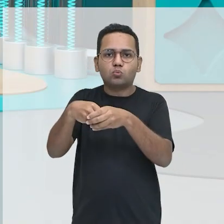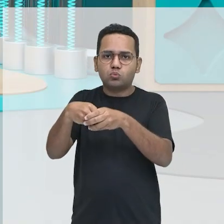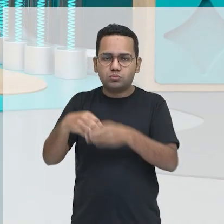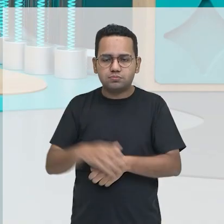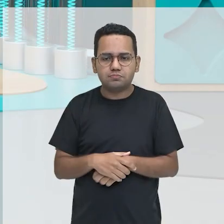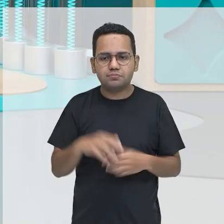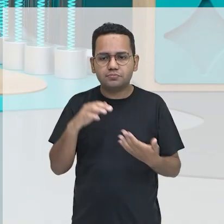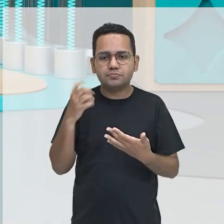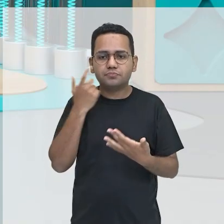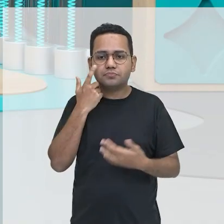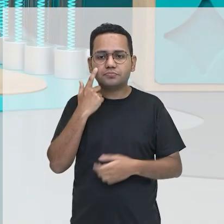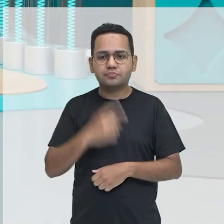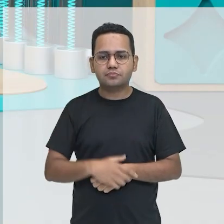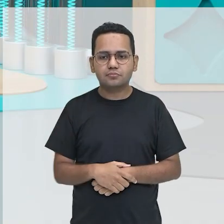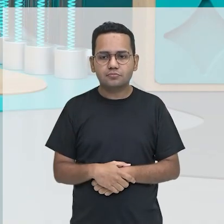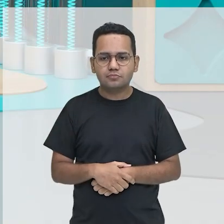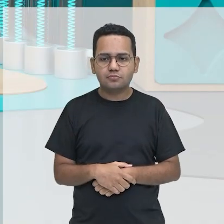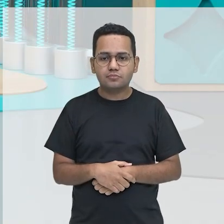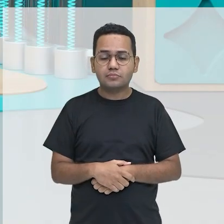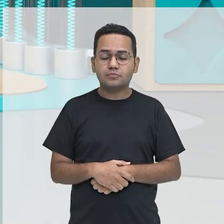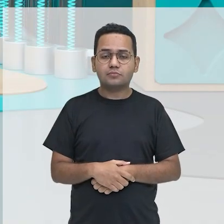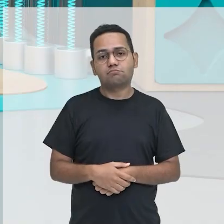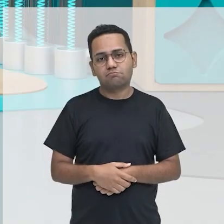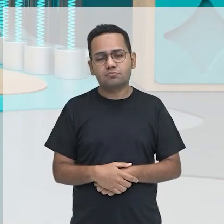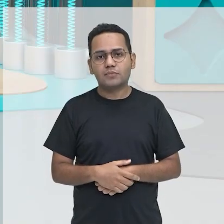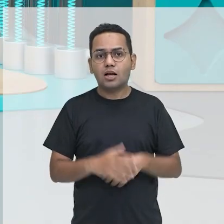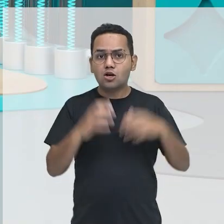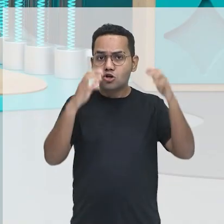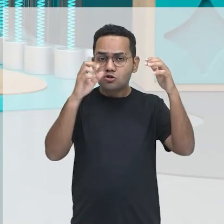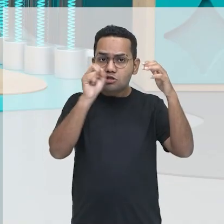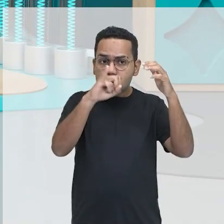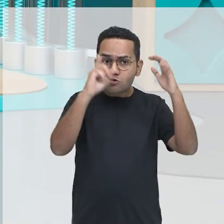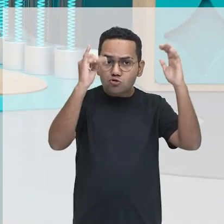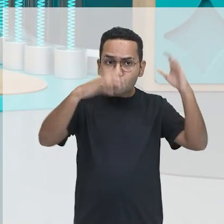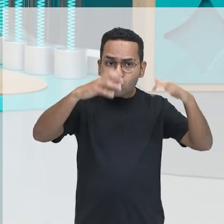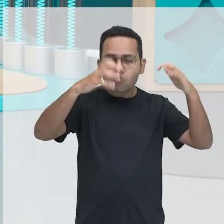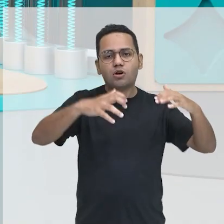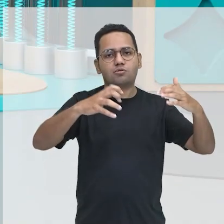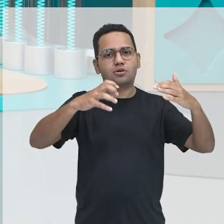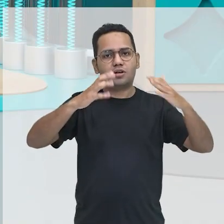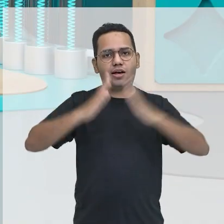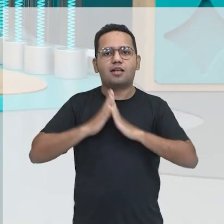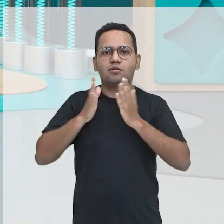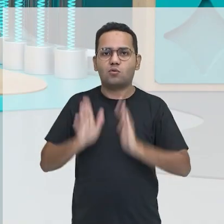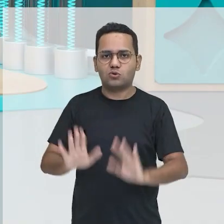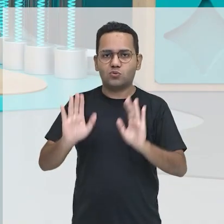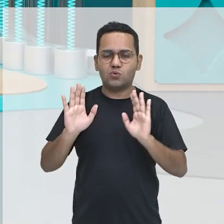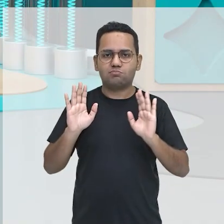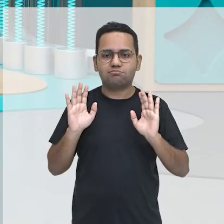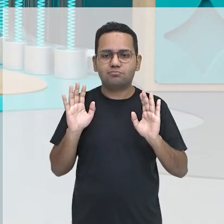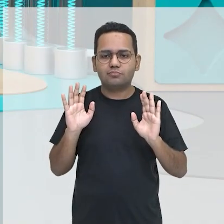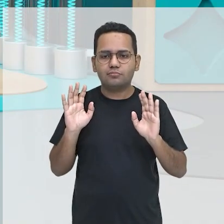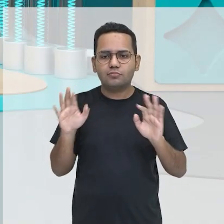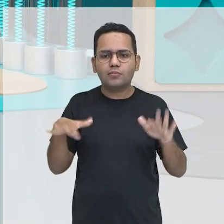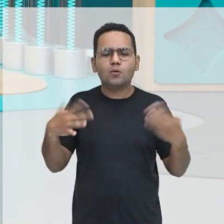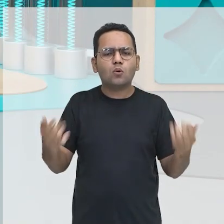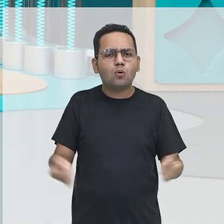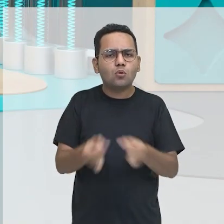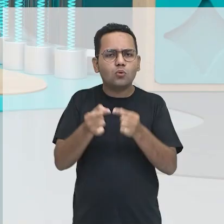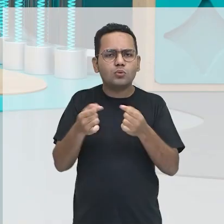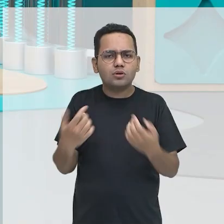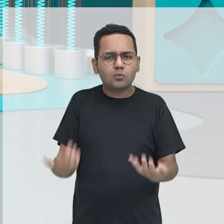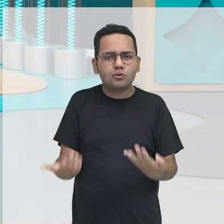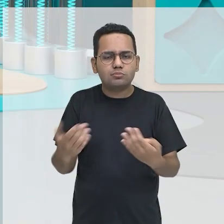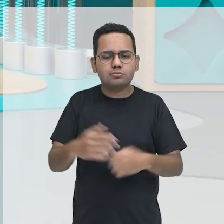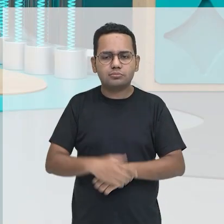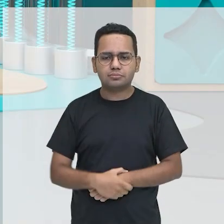Se chover, nós permaneceremos dentro de casa. Inside quer dizer dentro de. Qual é a classificação delas? Olha só,